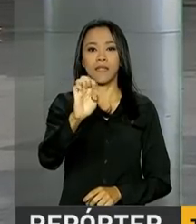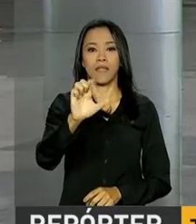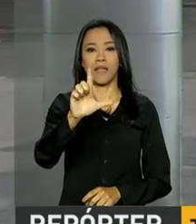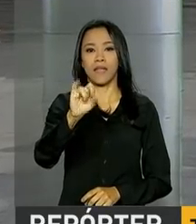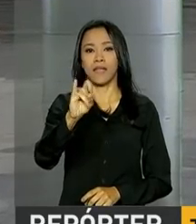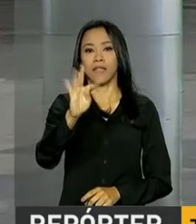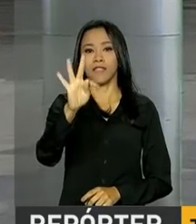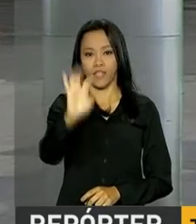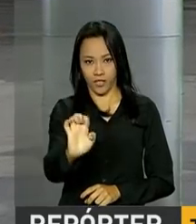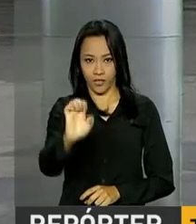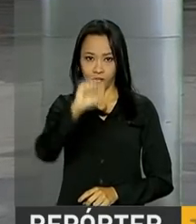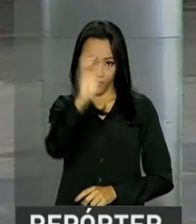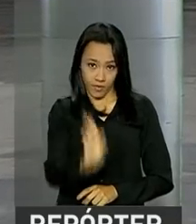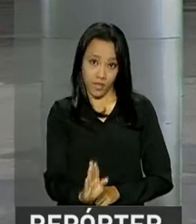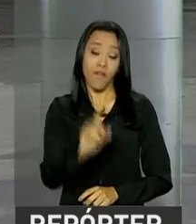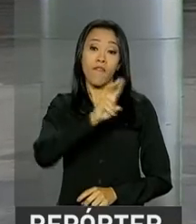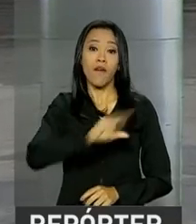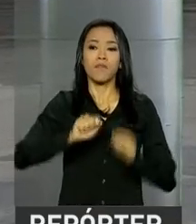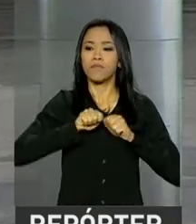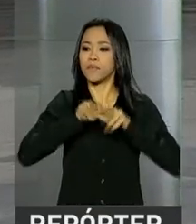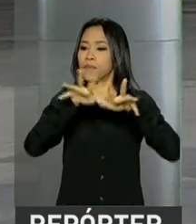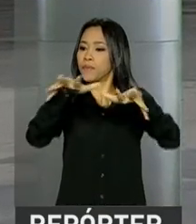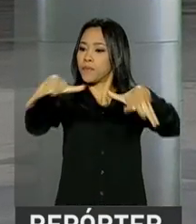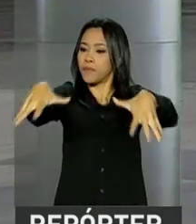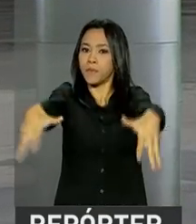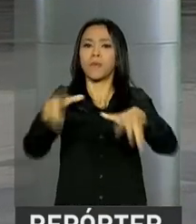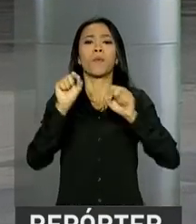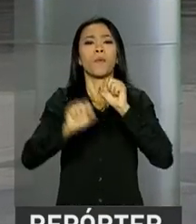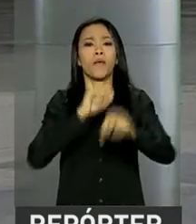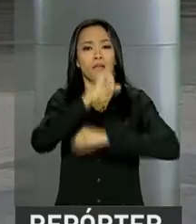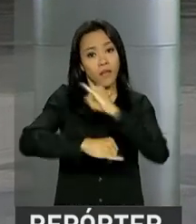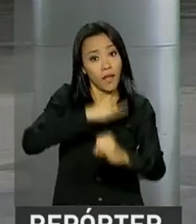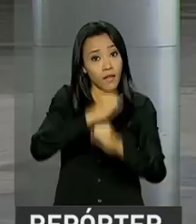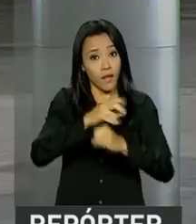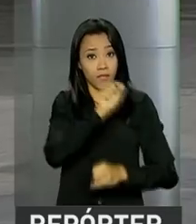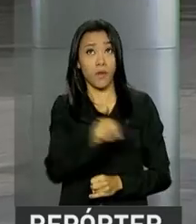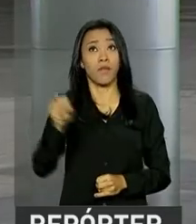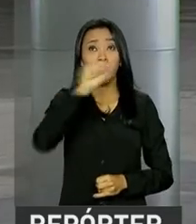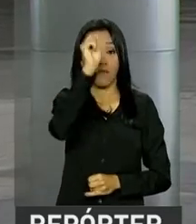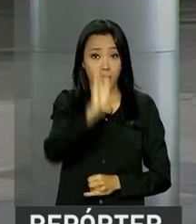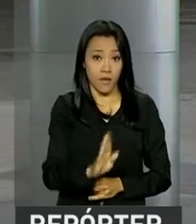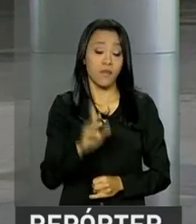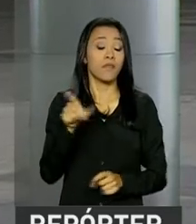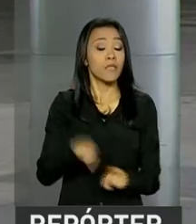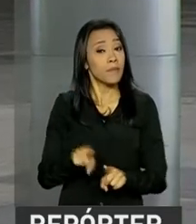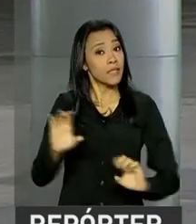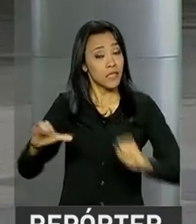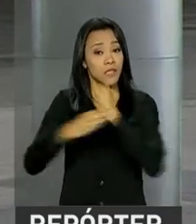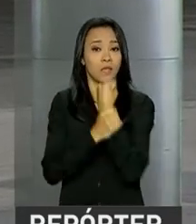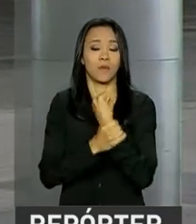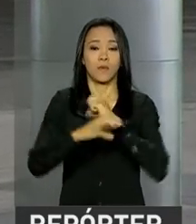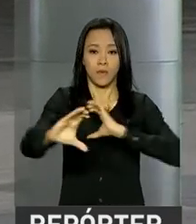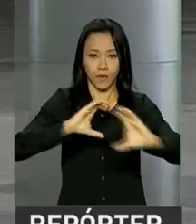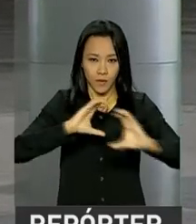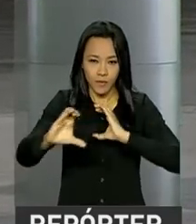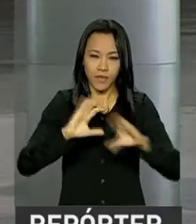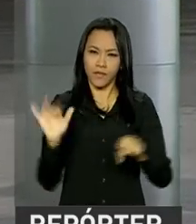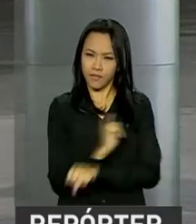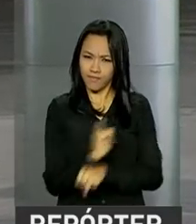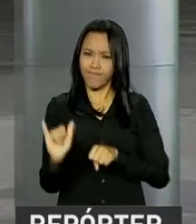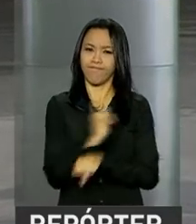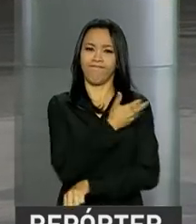a internet banda larga principalmente às regiões remotas do país e tornar mais segura a comunicação estratégica do governo